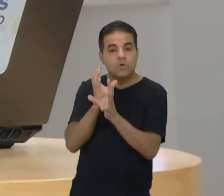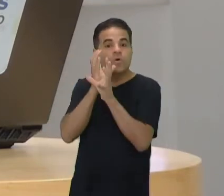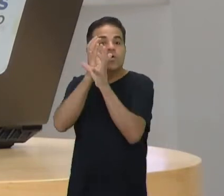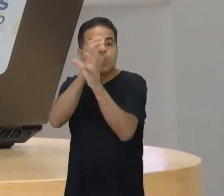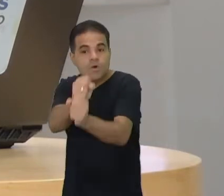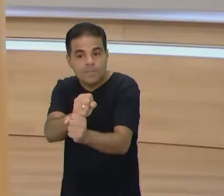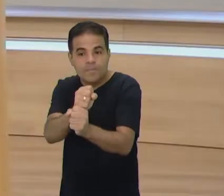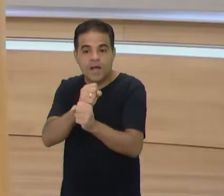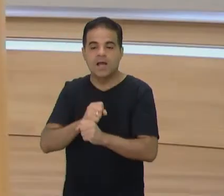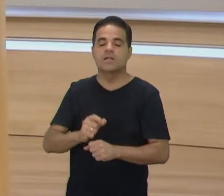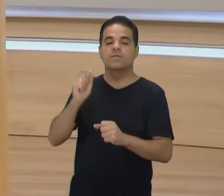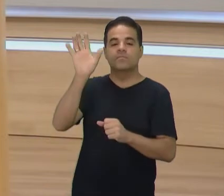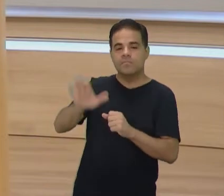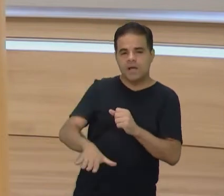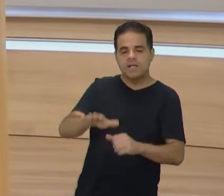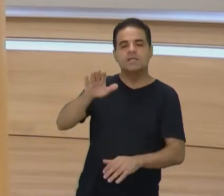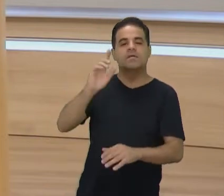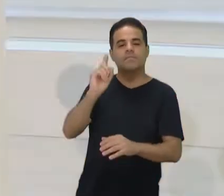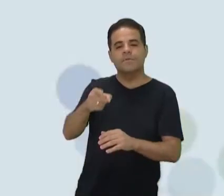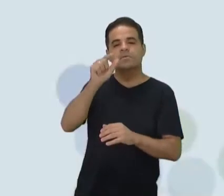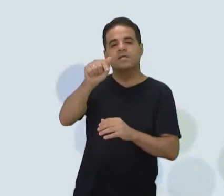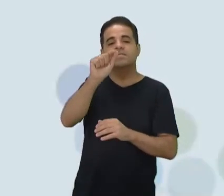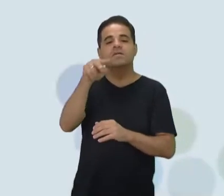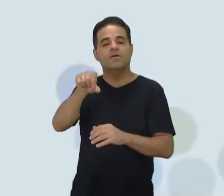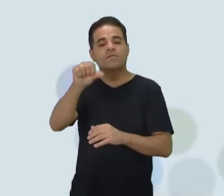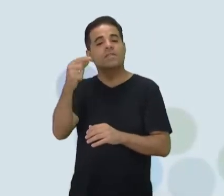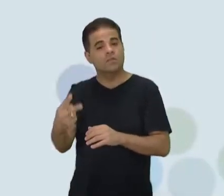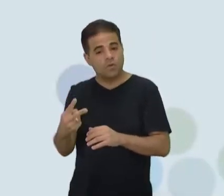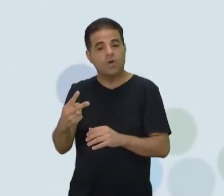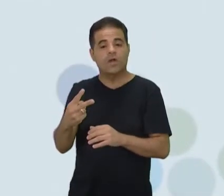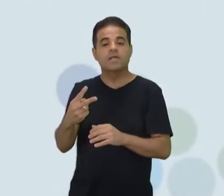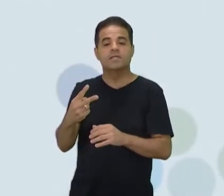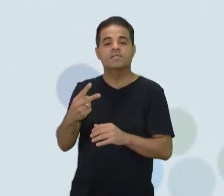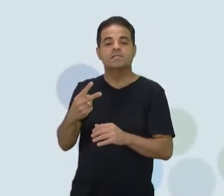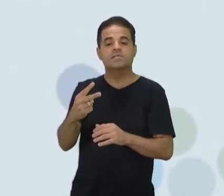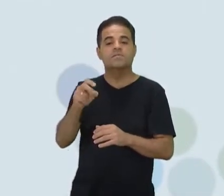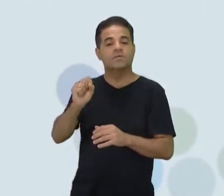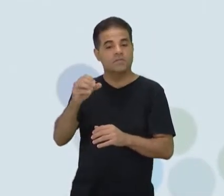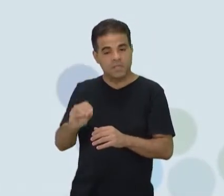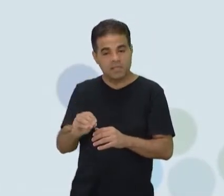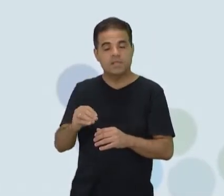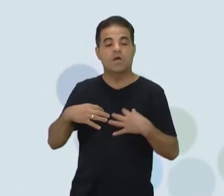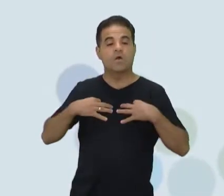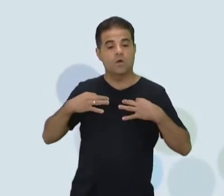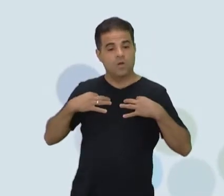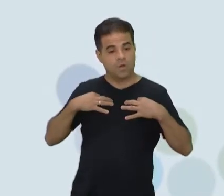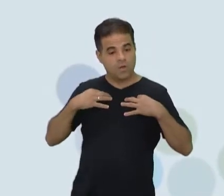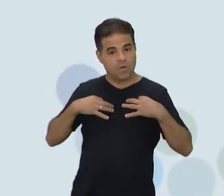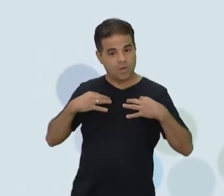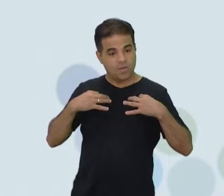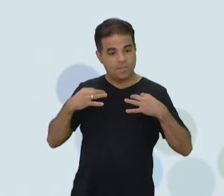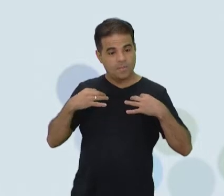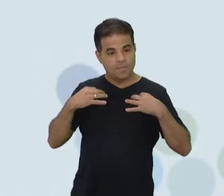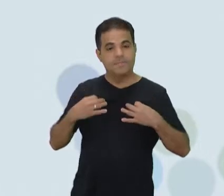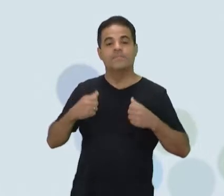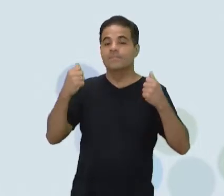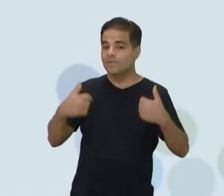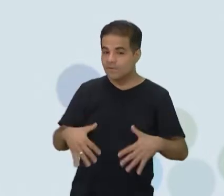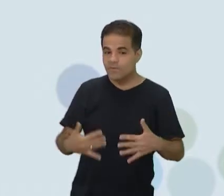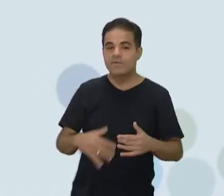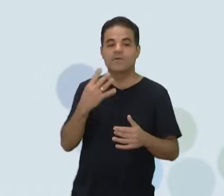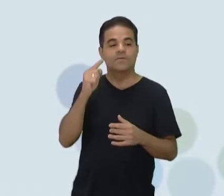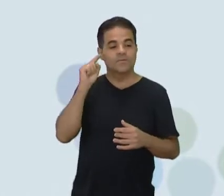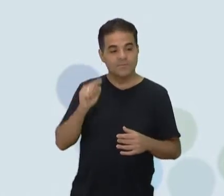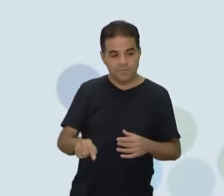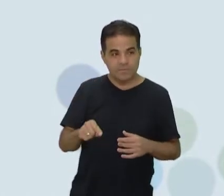coluna. Fralda deu aí mais ou menos 1.792,80. Roupas, 3.600. Alimentação,